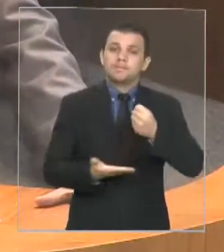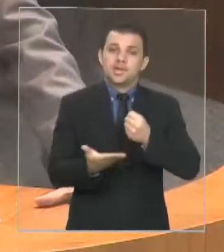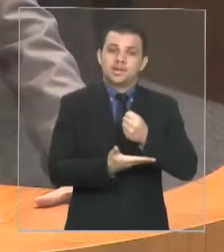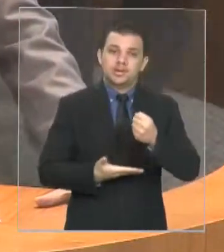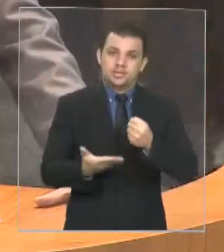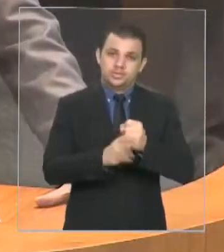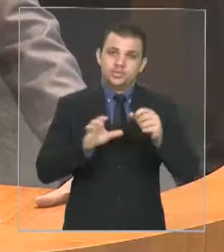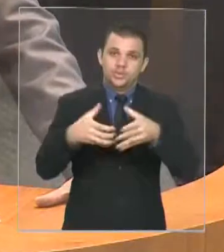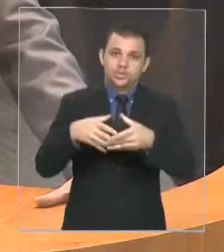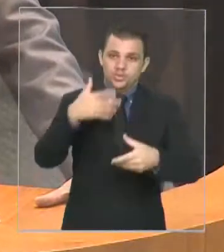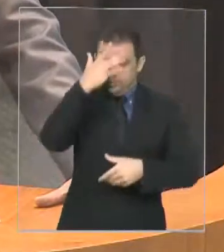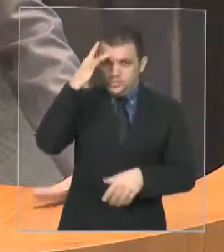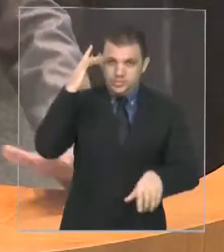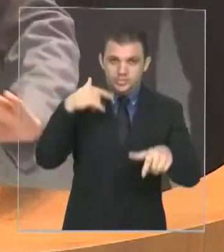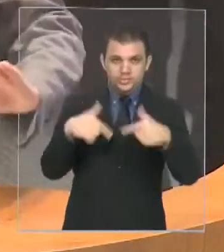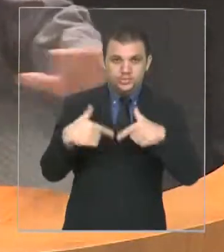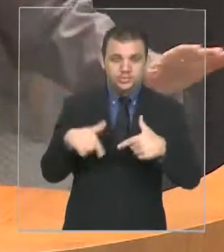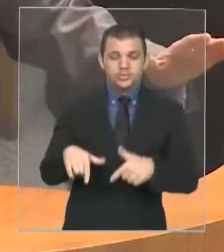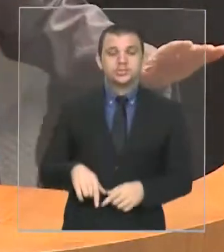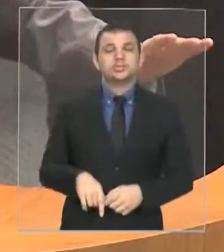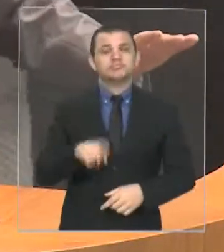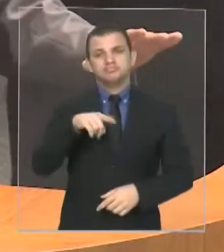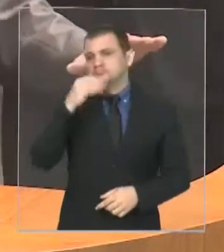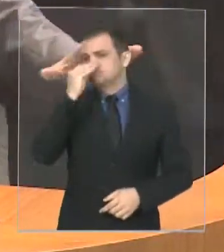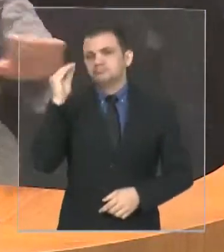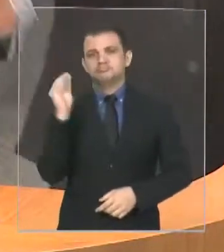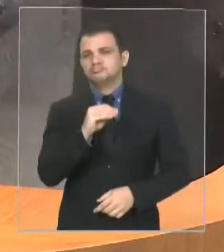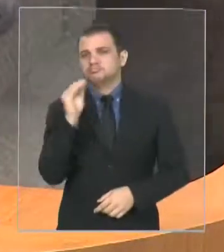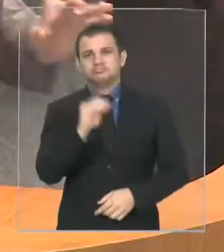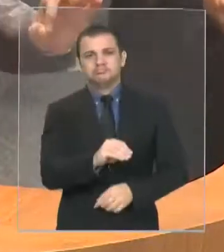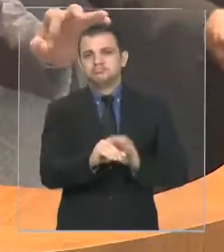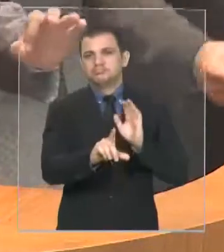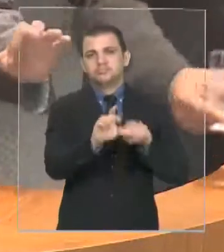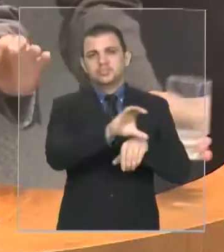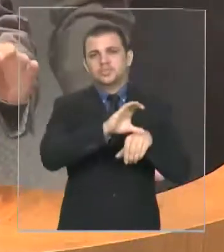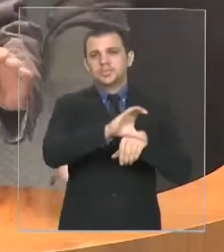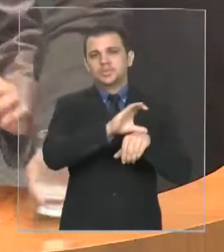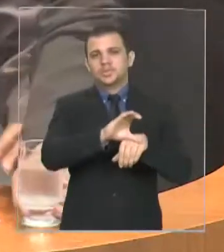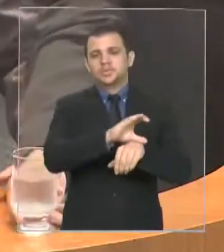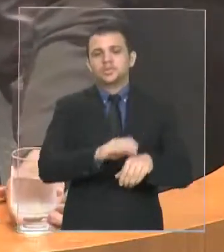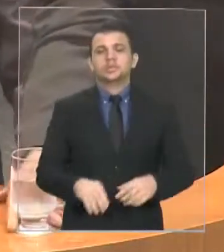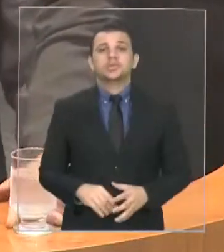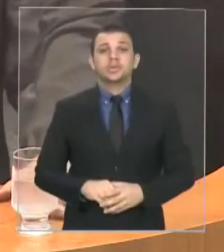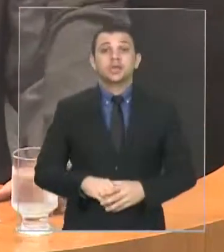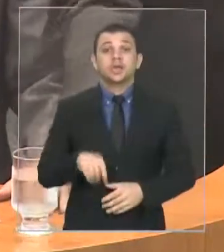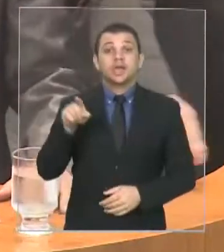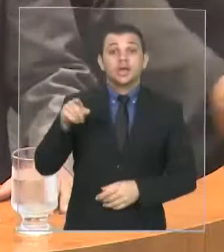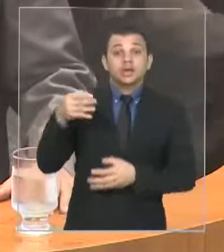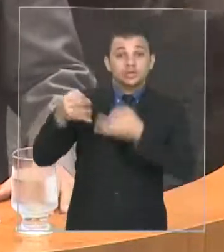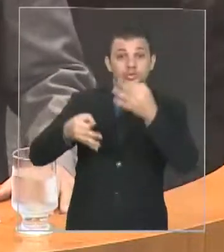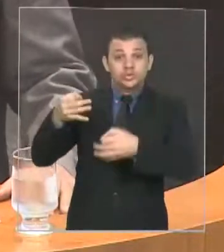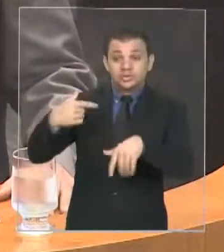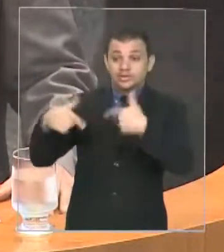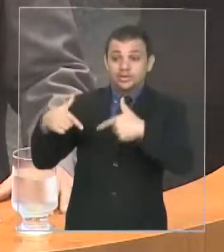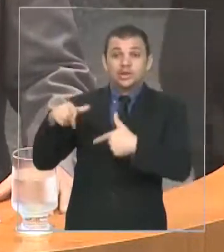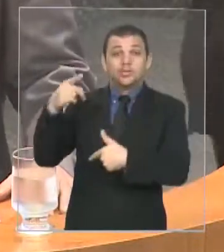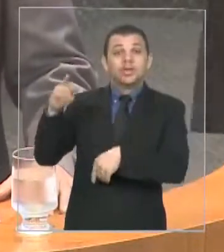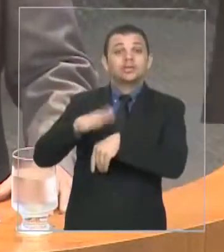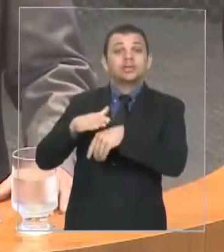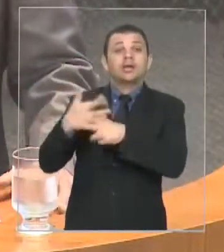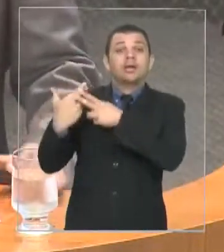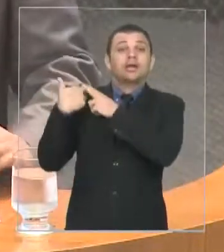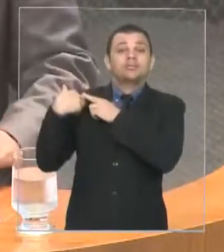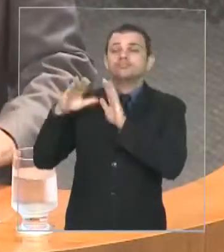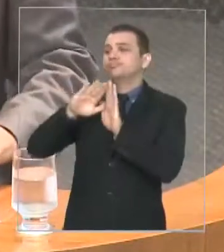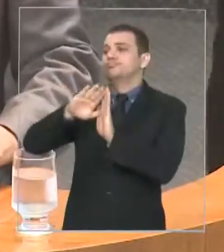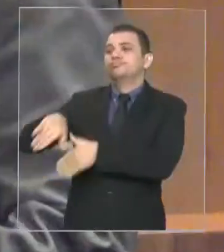à classe trabalhadora. Ignoraram tudo, esvaziaram as funções da Justiça do Trabalho, que agora não